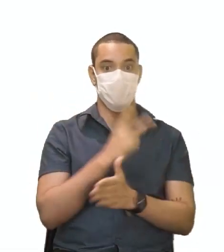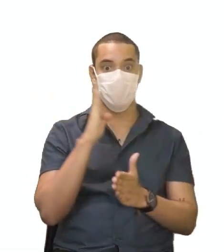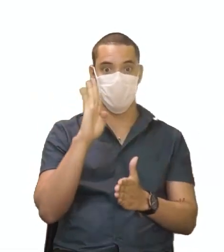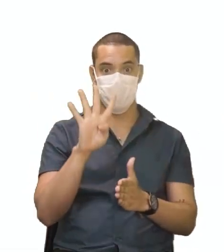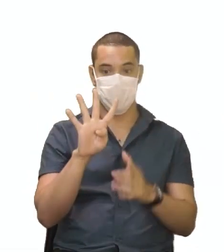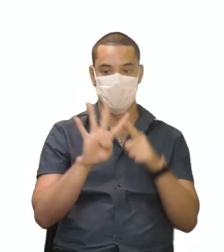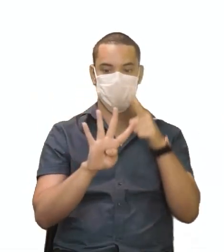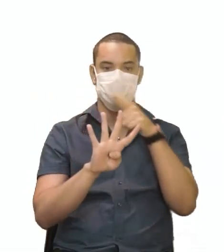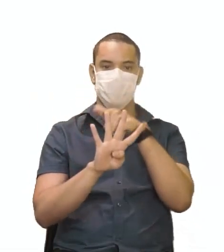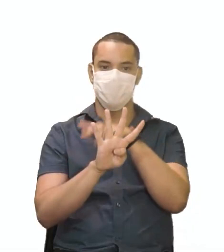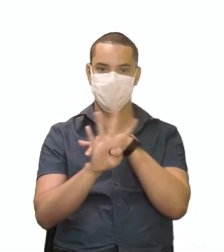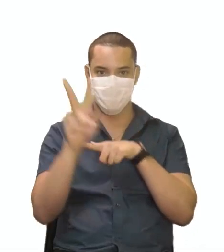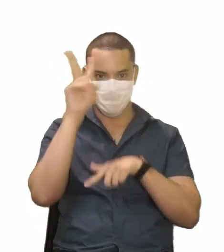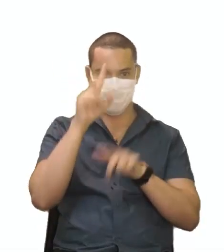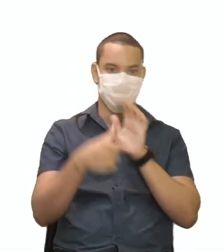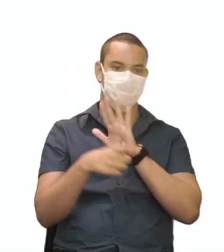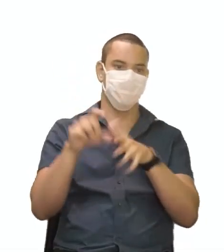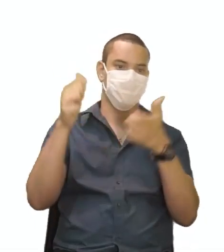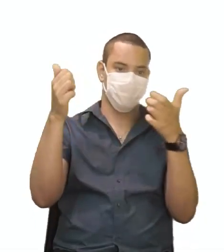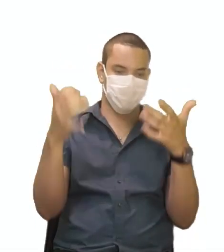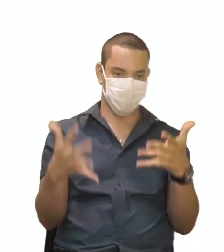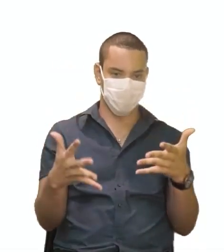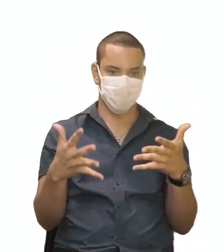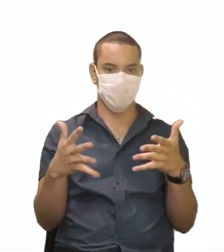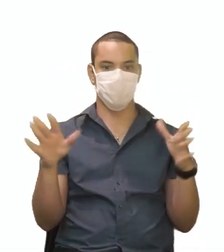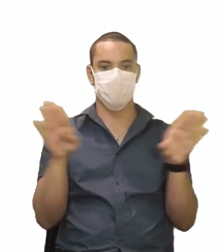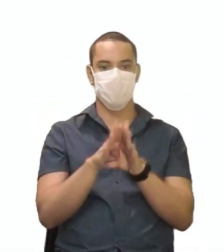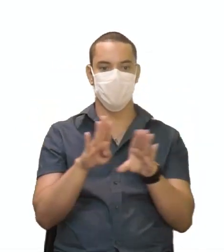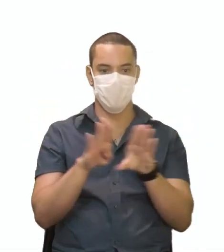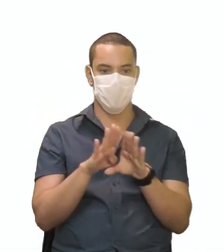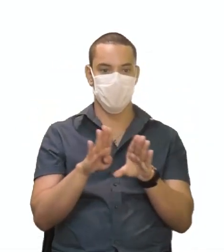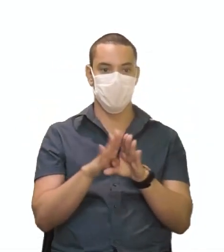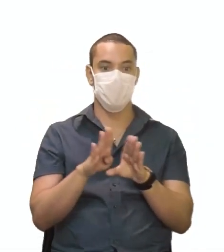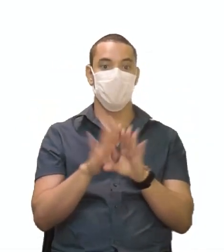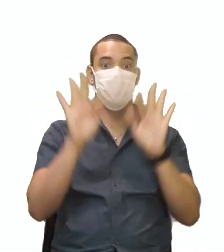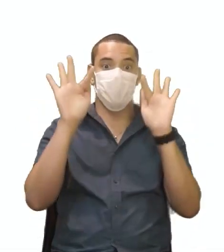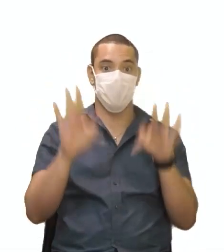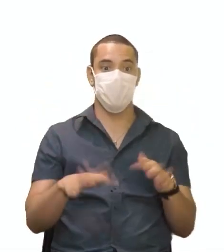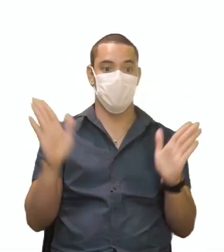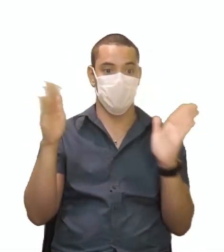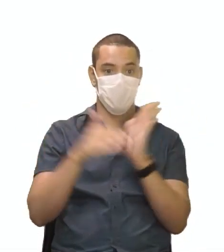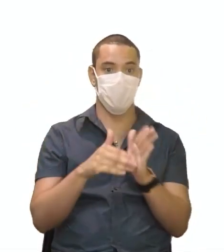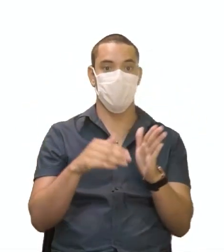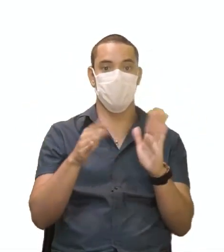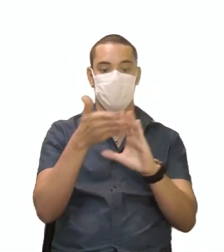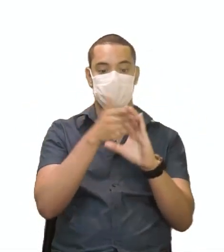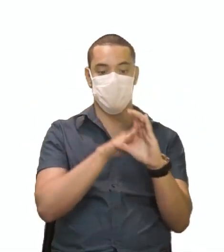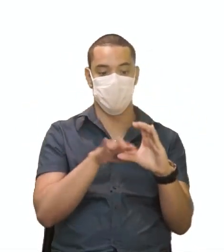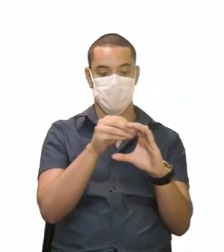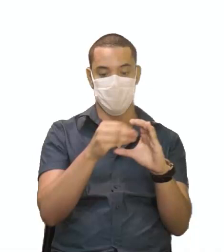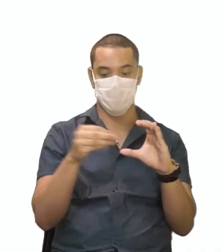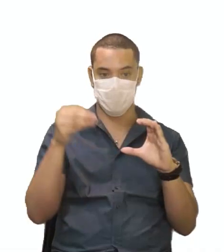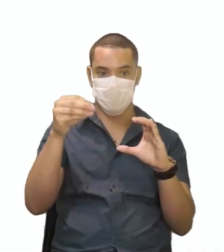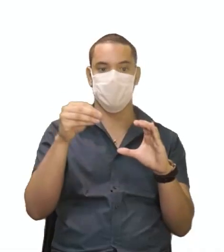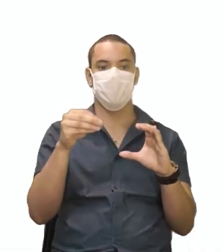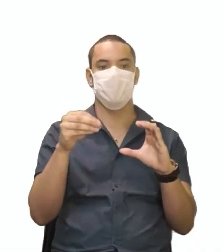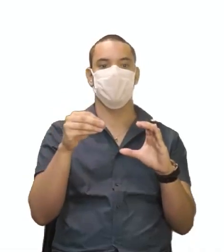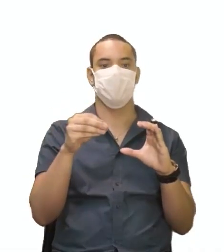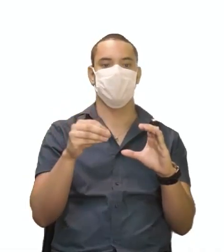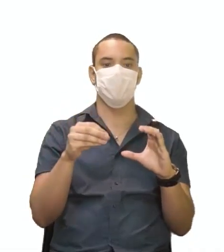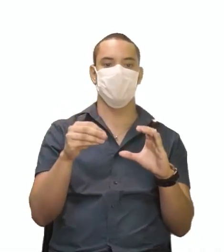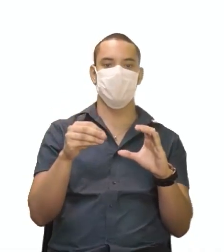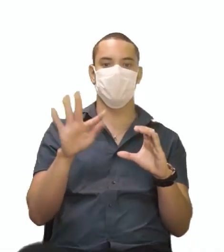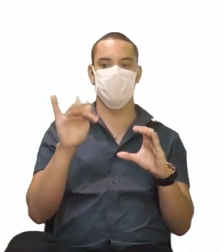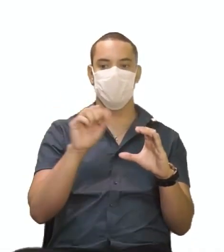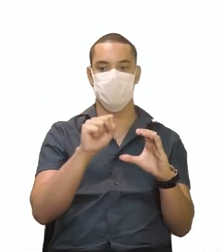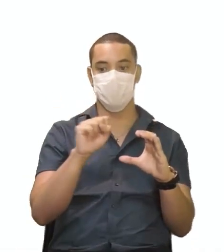fases, prófase, metáfase, anáfase e telófase, e a citocinese, que é a divisão citoplasmática. Perfeito. Fase S, que é a fase